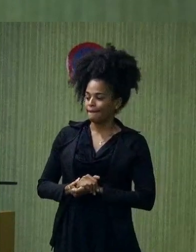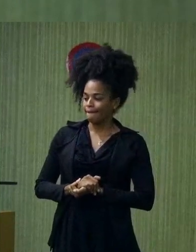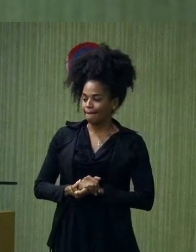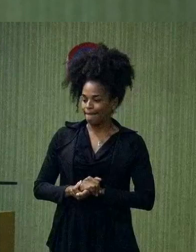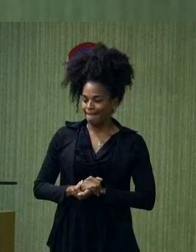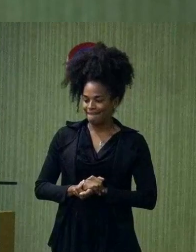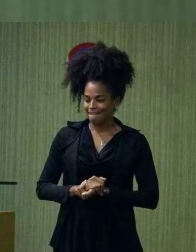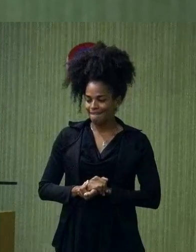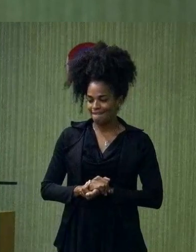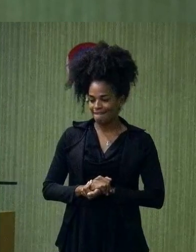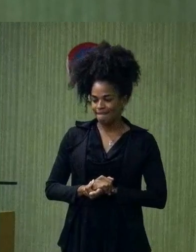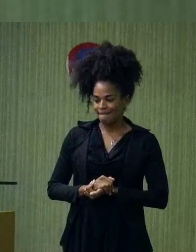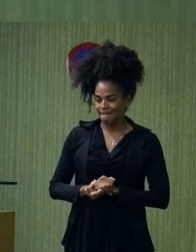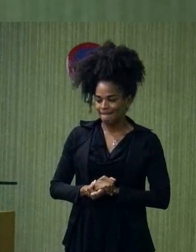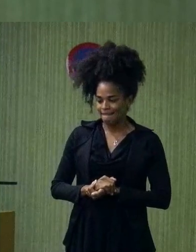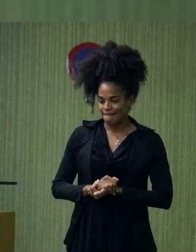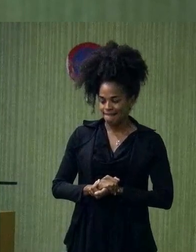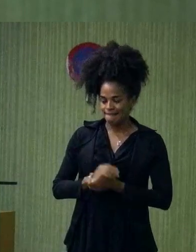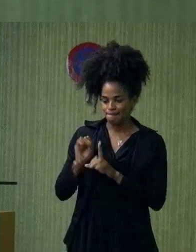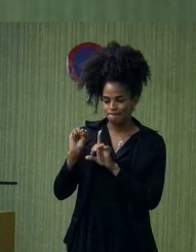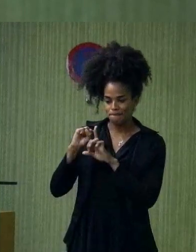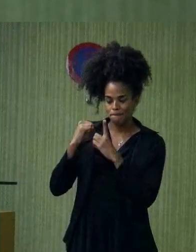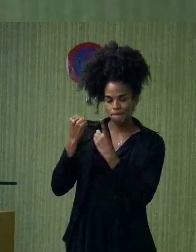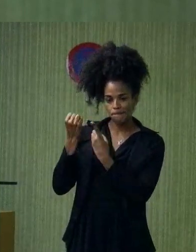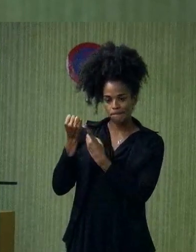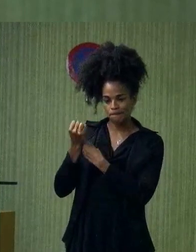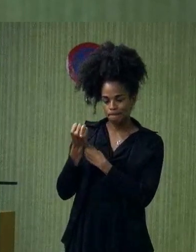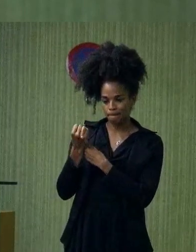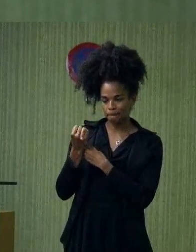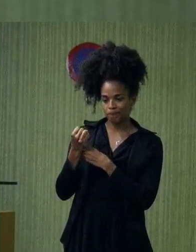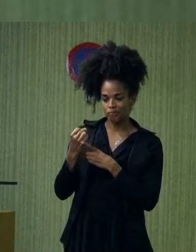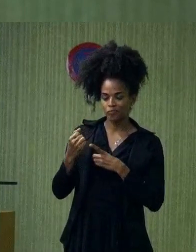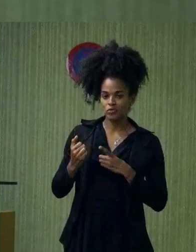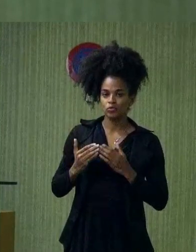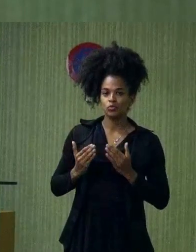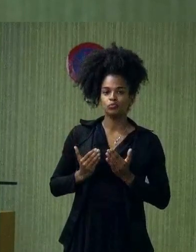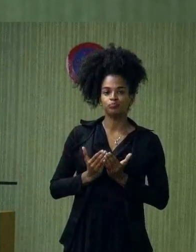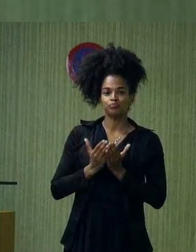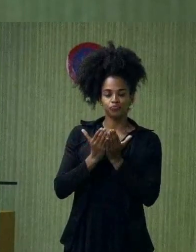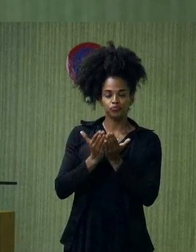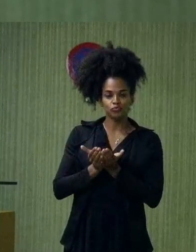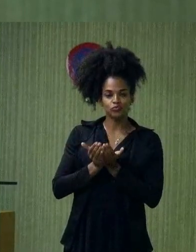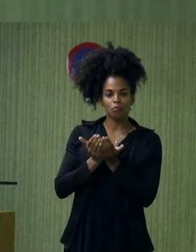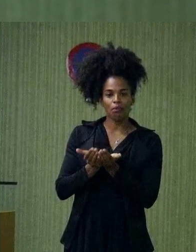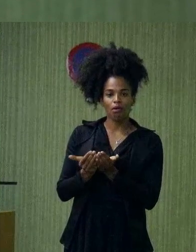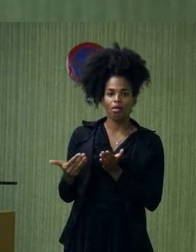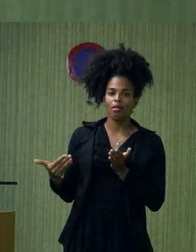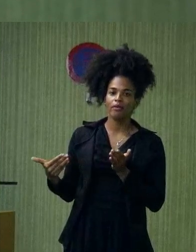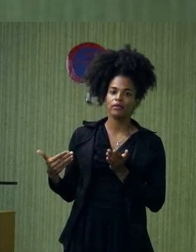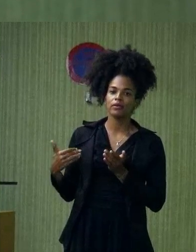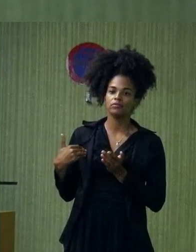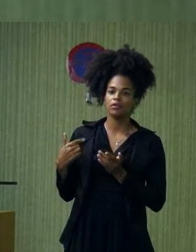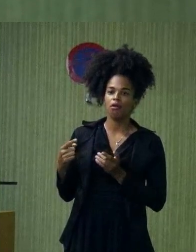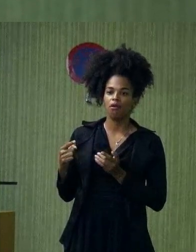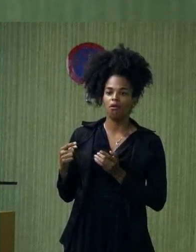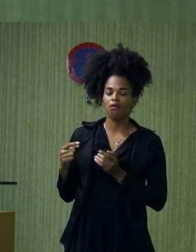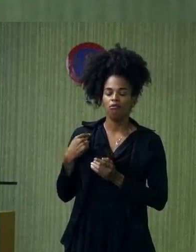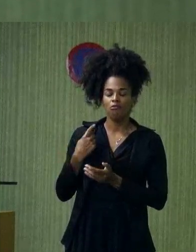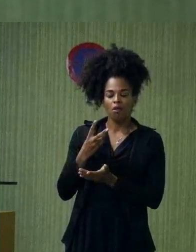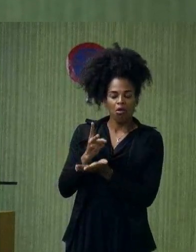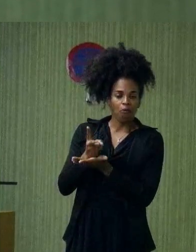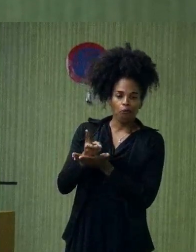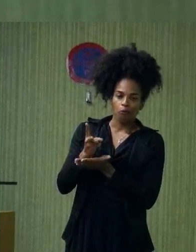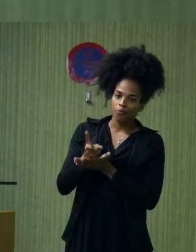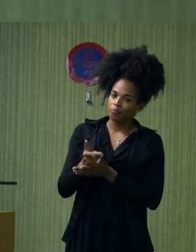essa Associação que é também do dos Barcos ela vai atender só até o dia 7/10